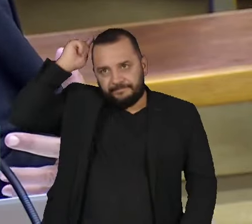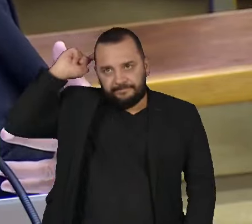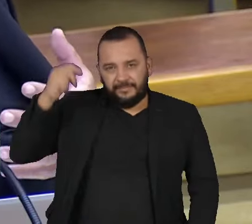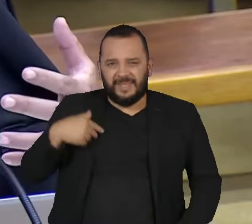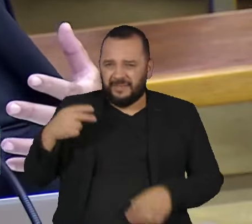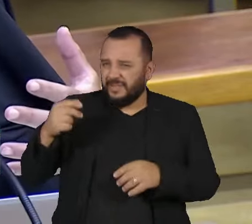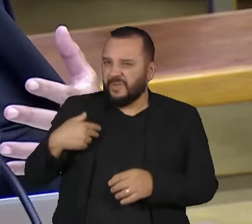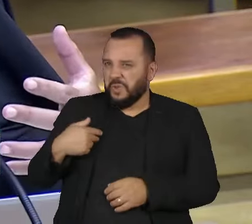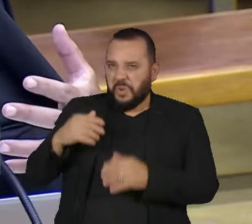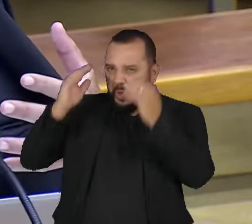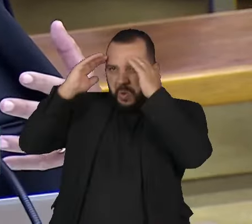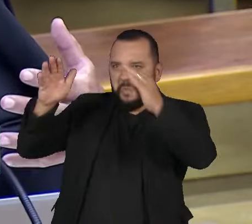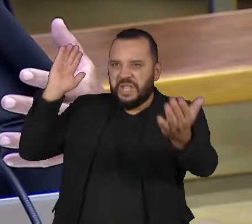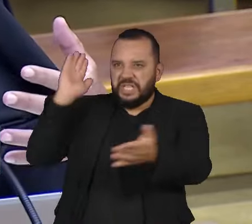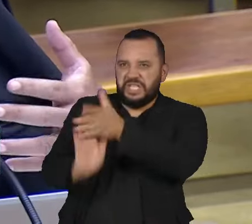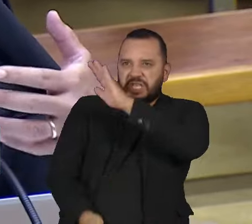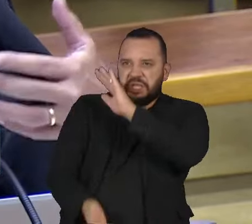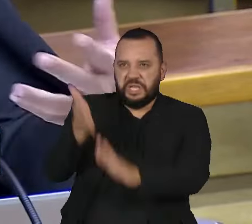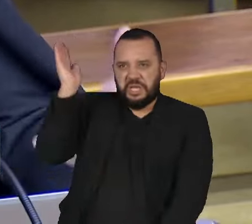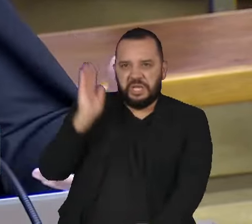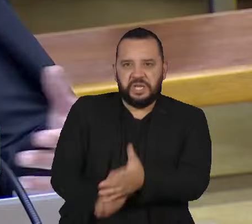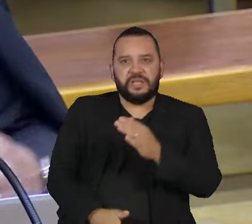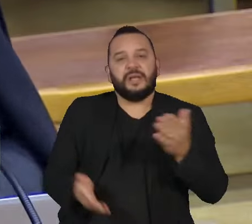iria cumprir nenhuma determinação do magistrado